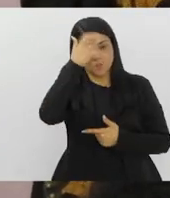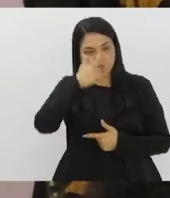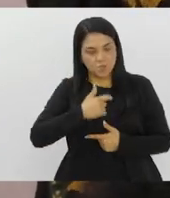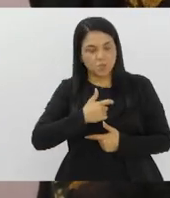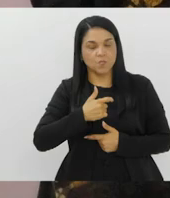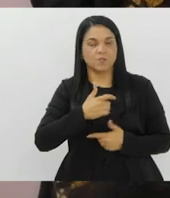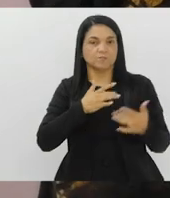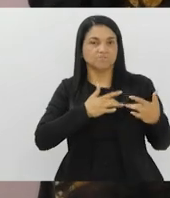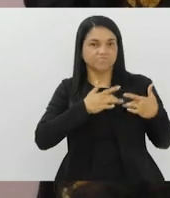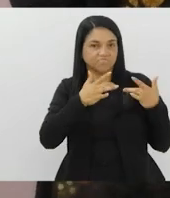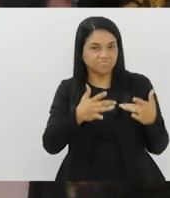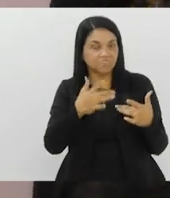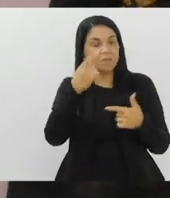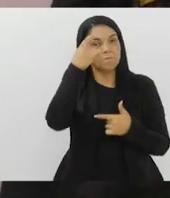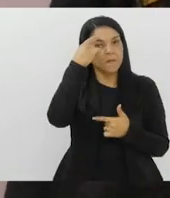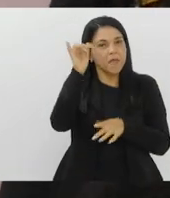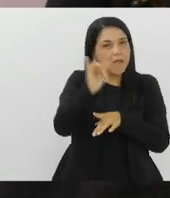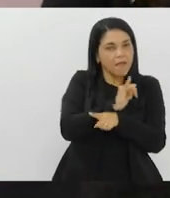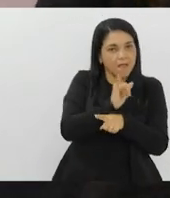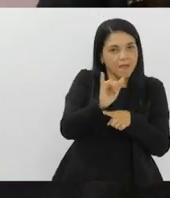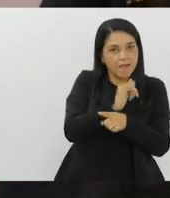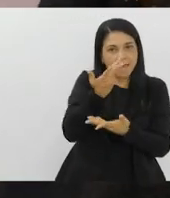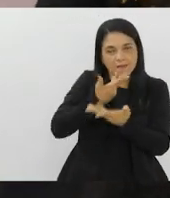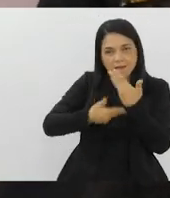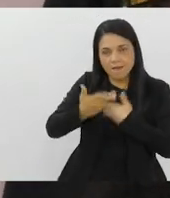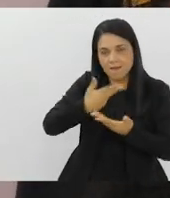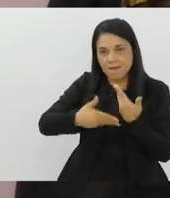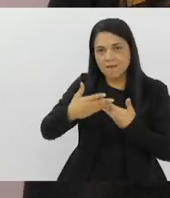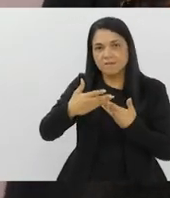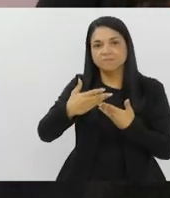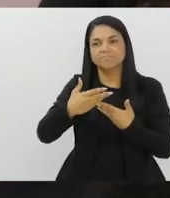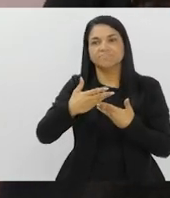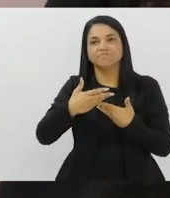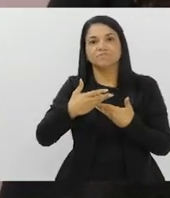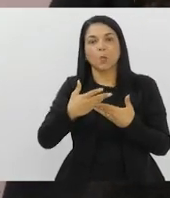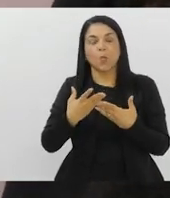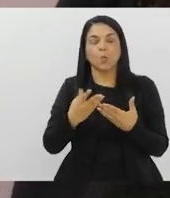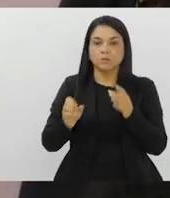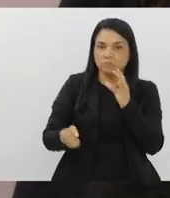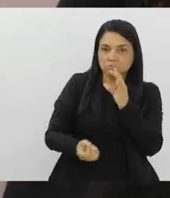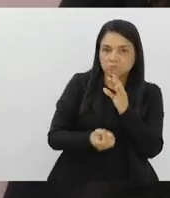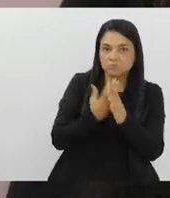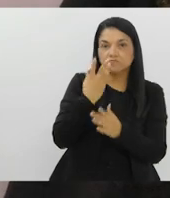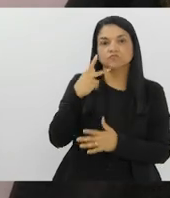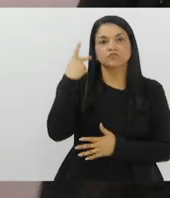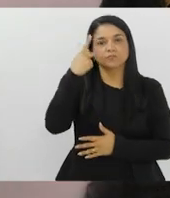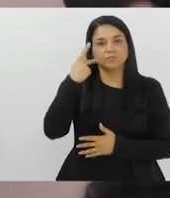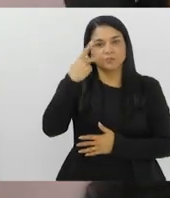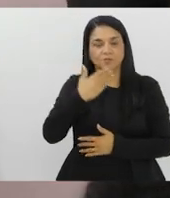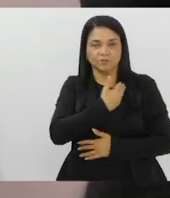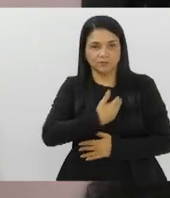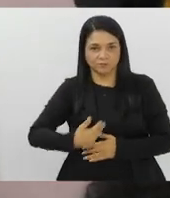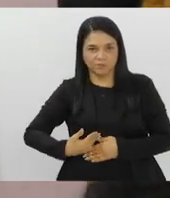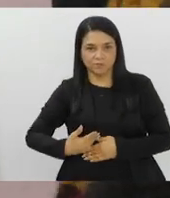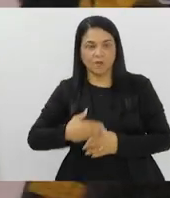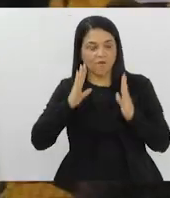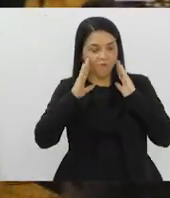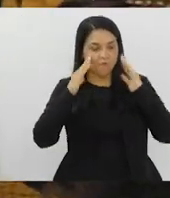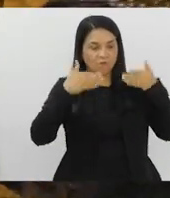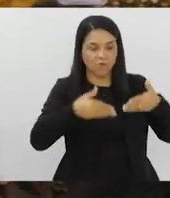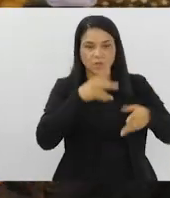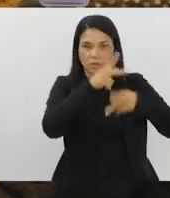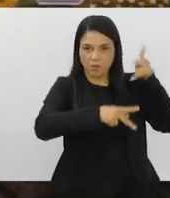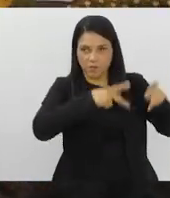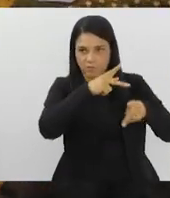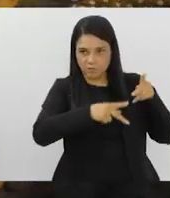para pensarmos juntas na construção ou na implementação de políticas já voltadas a essa parcela da